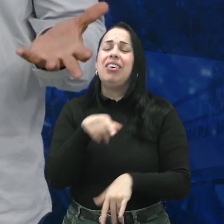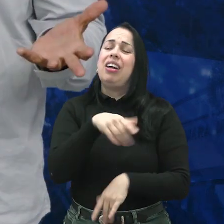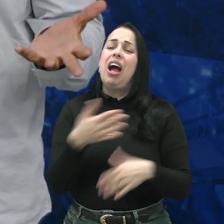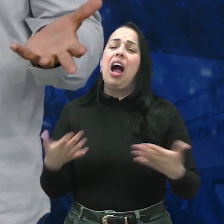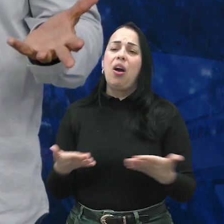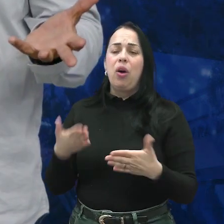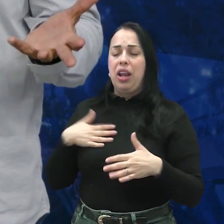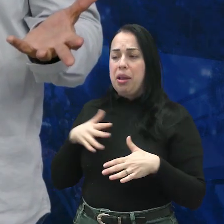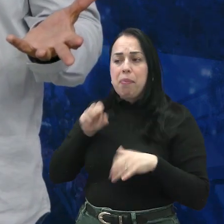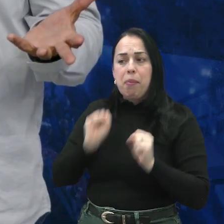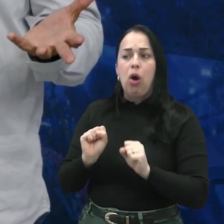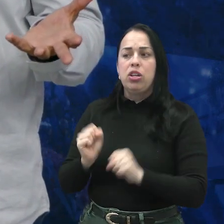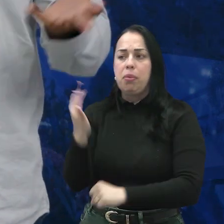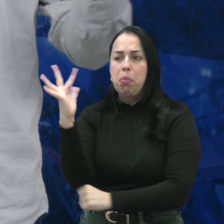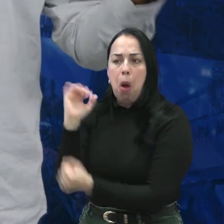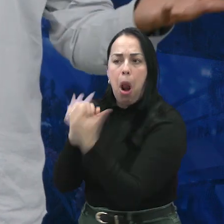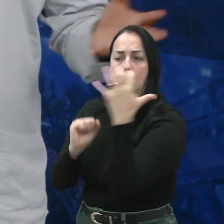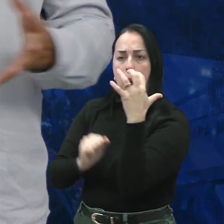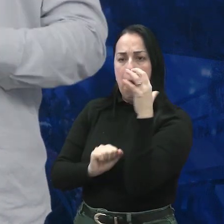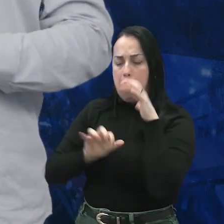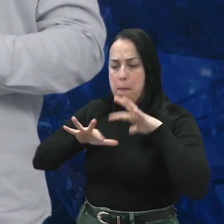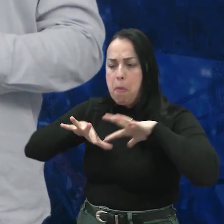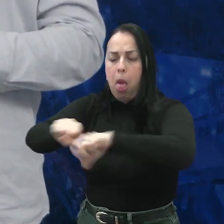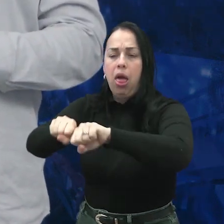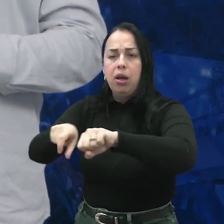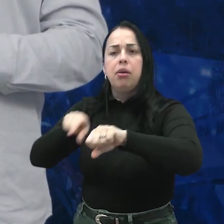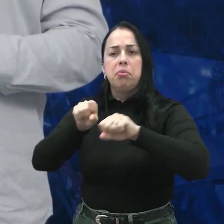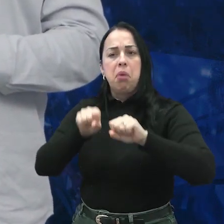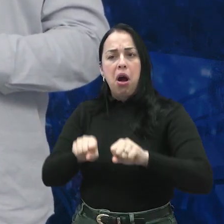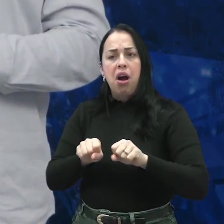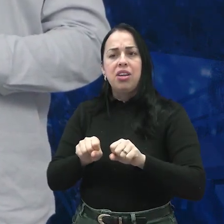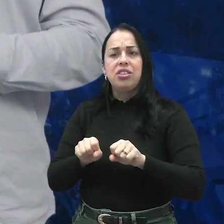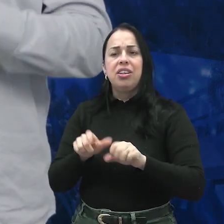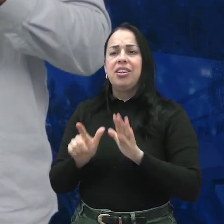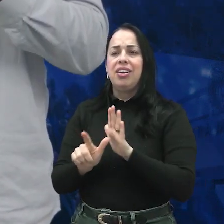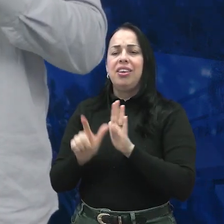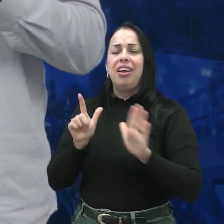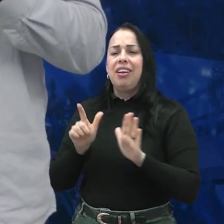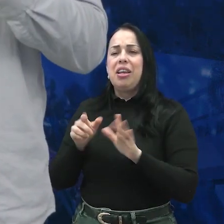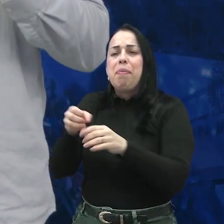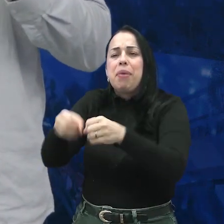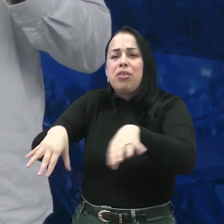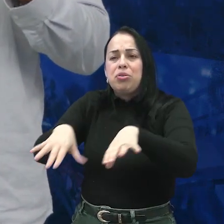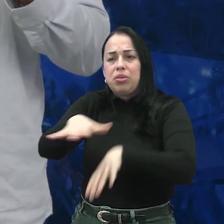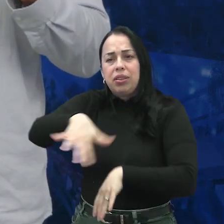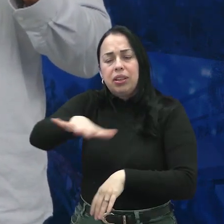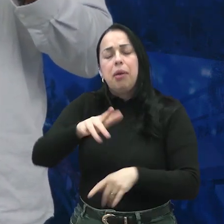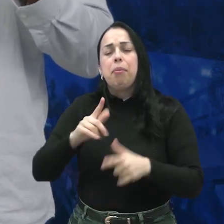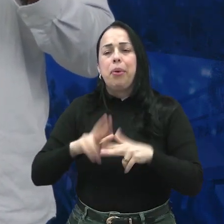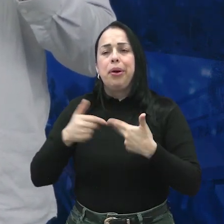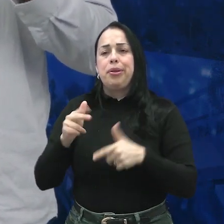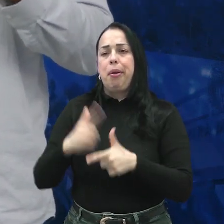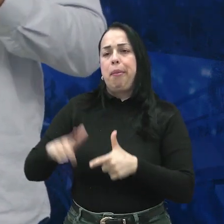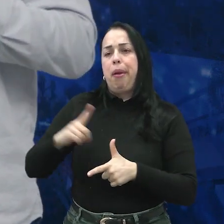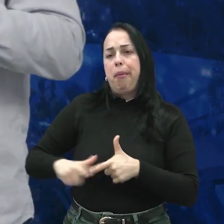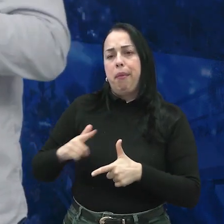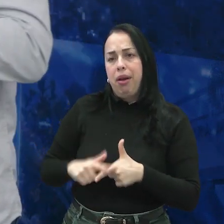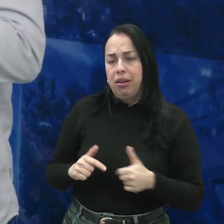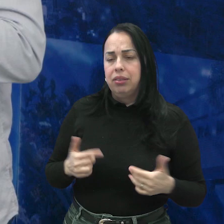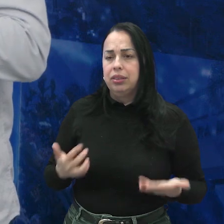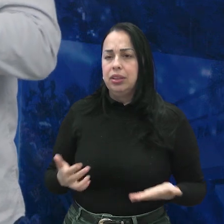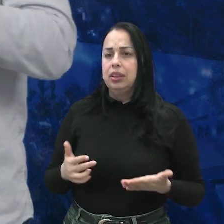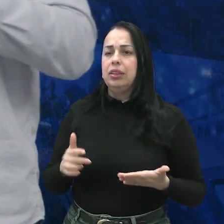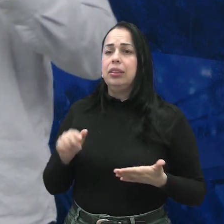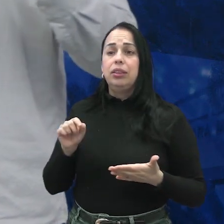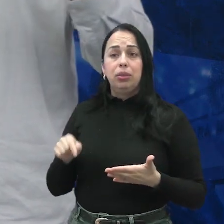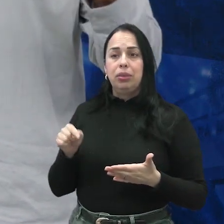da maneira que ele achar melhor, sem ter uma previsibilidade. Esse que é o grande problema. Quando você não tem